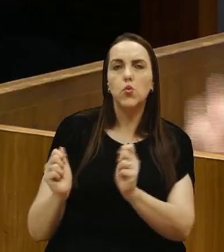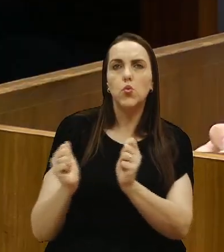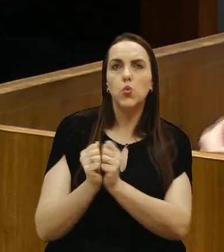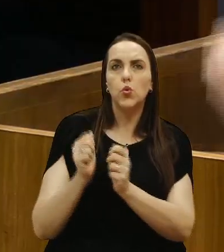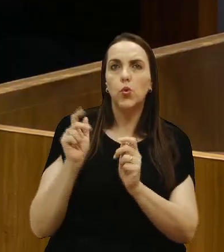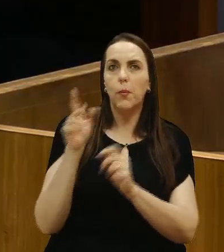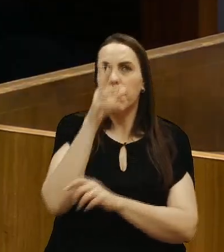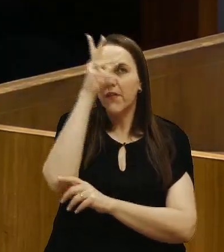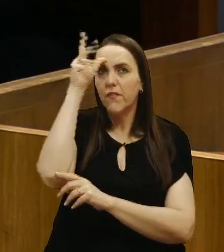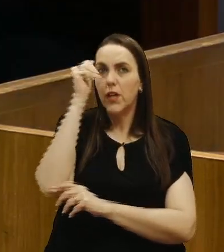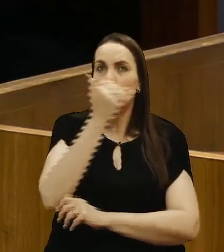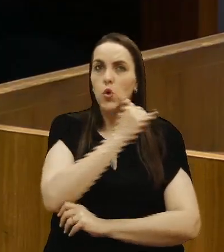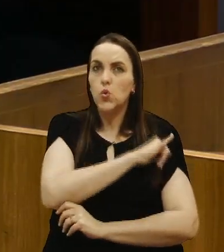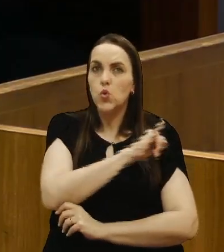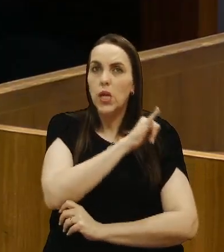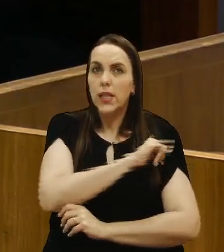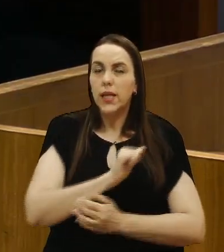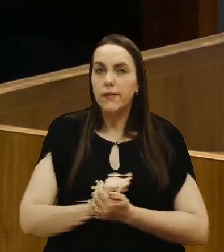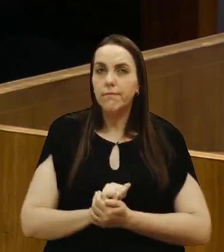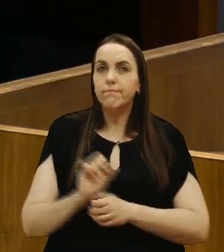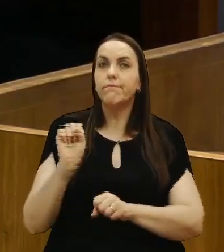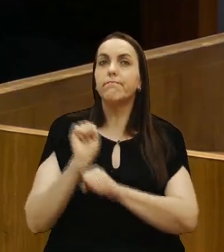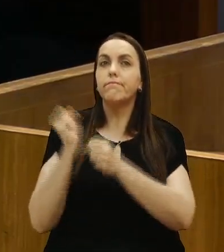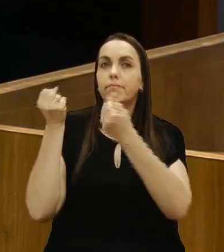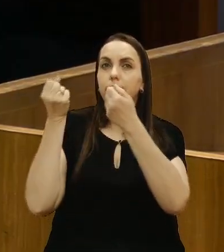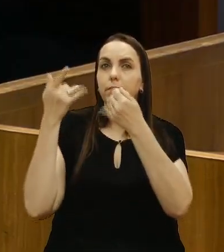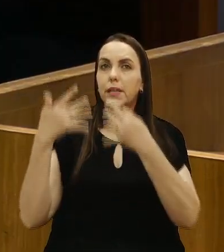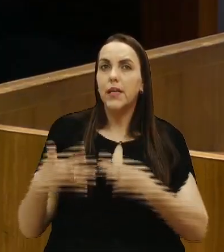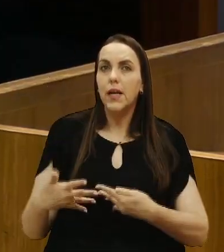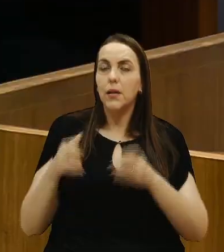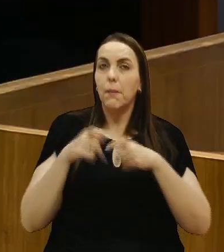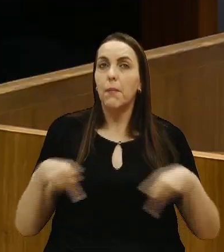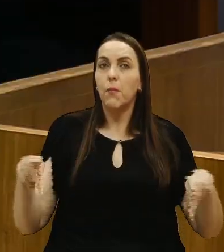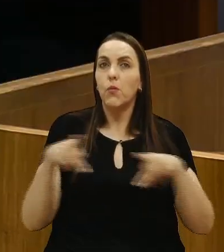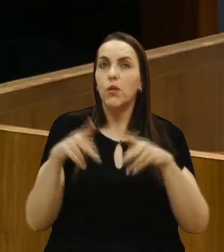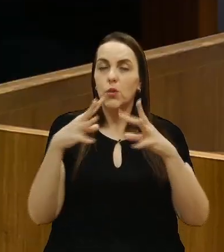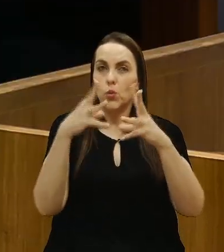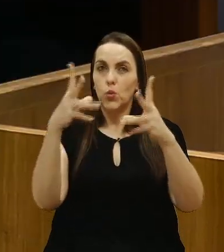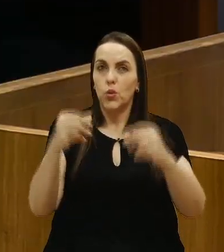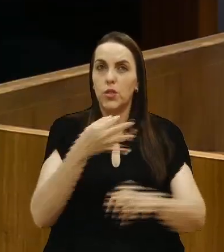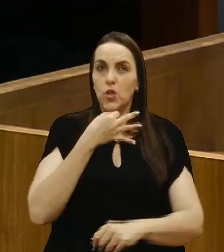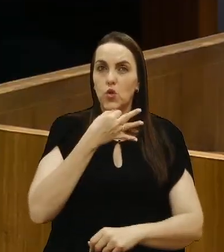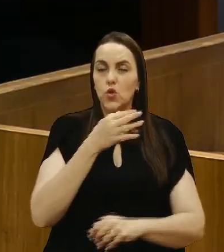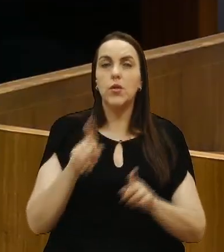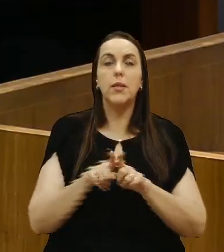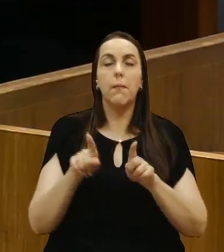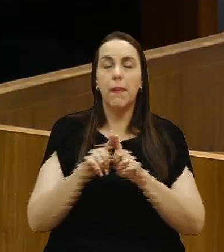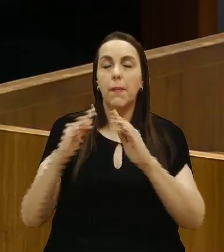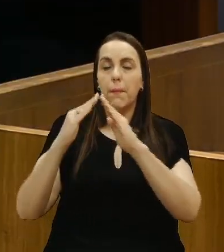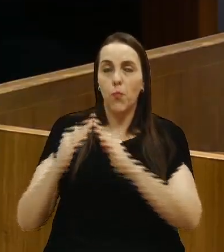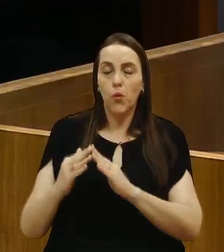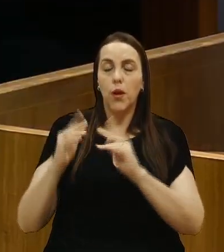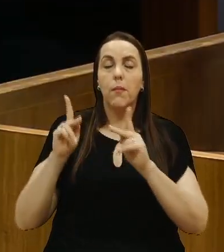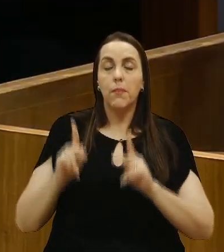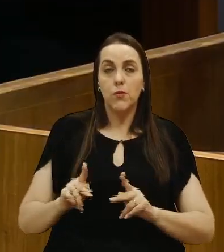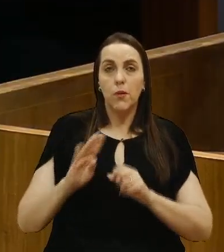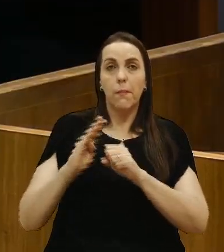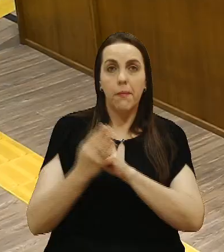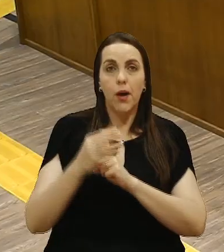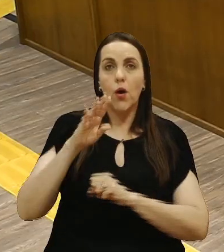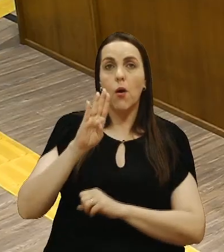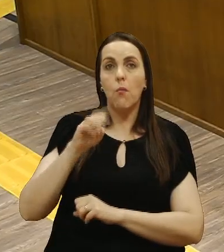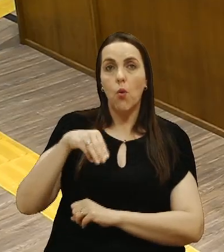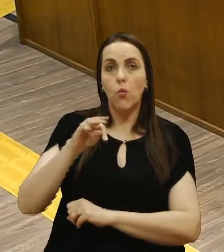de Janeiro. Esperamos explicação, porque não é para mim, é para a população caxiense e, sobretudo, para os moradores do Monte Carmelo. Obrigada, senhora